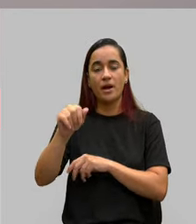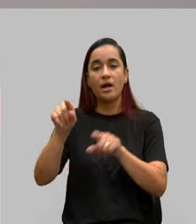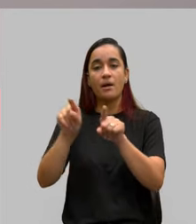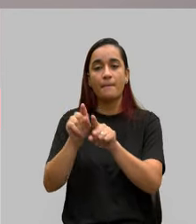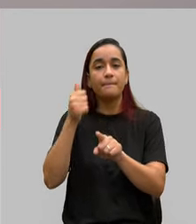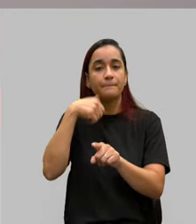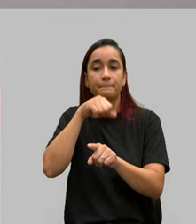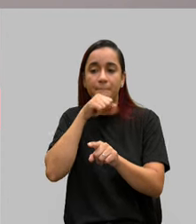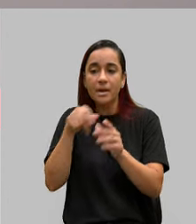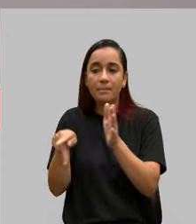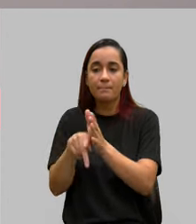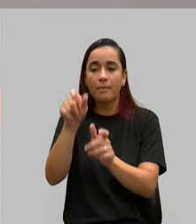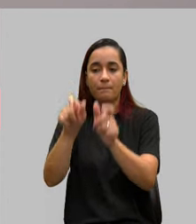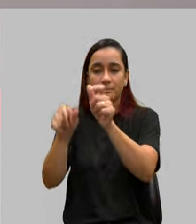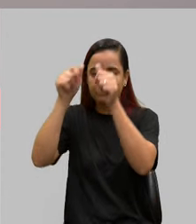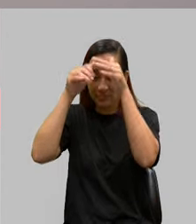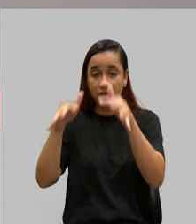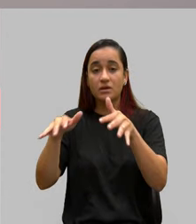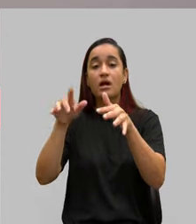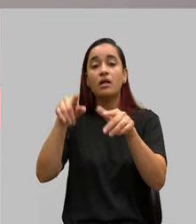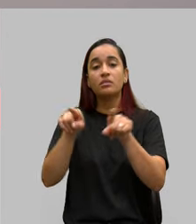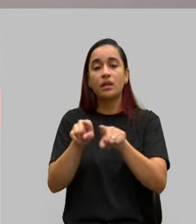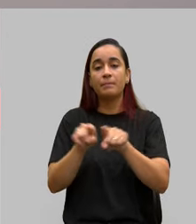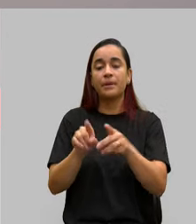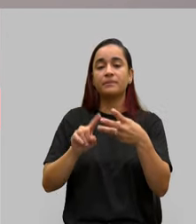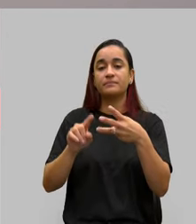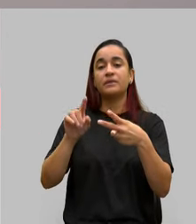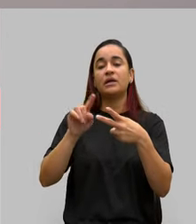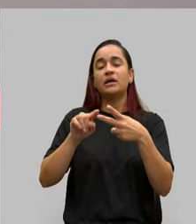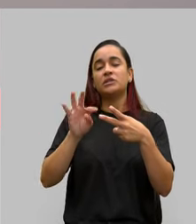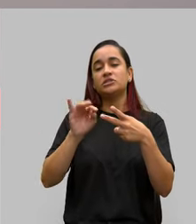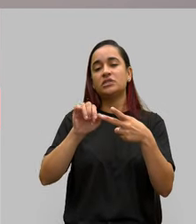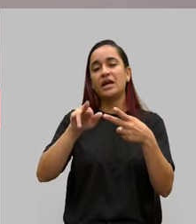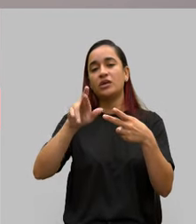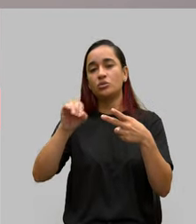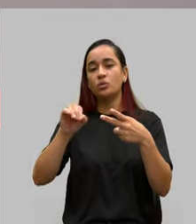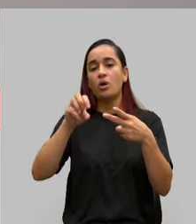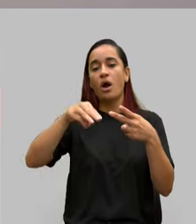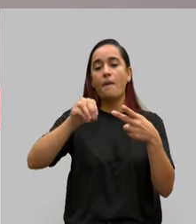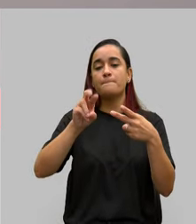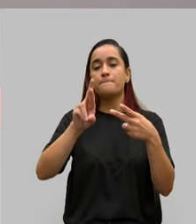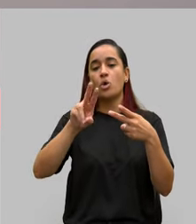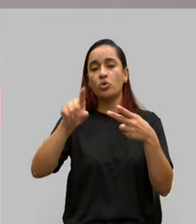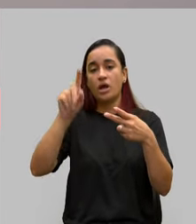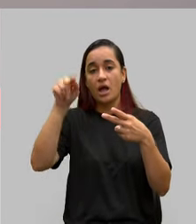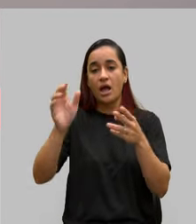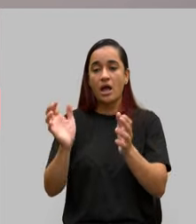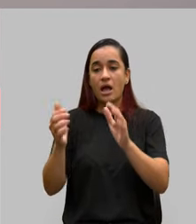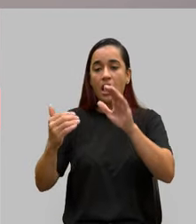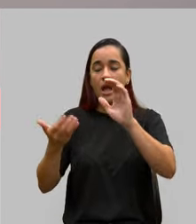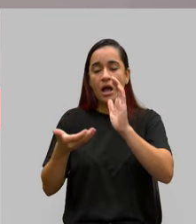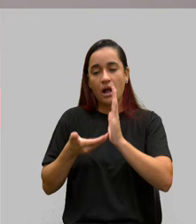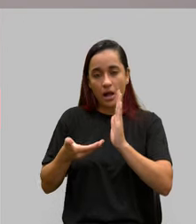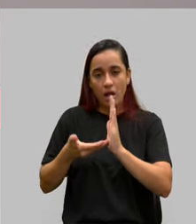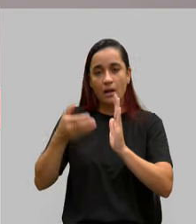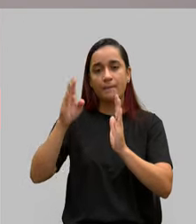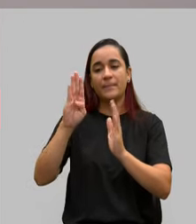de Dário de Moura assessor do PSOL na Câmara Municipal de BH ativista antiproibicionista